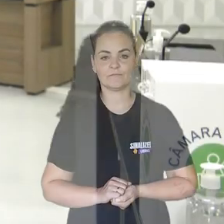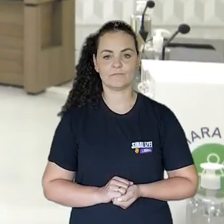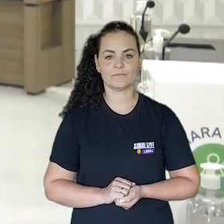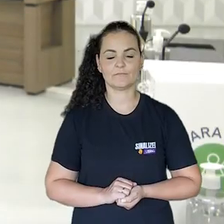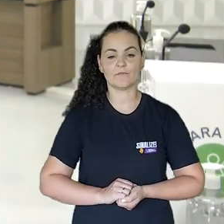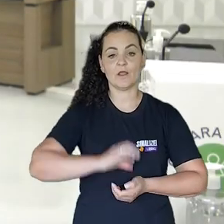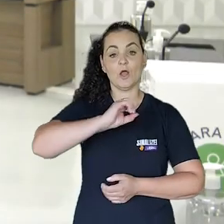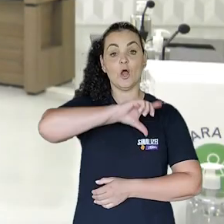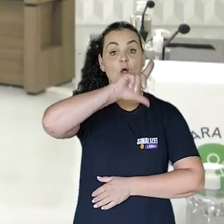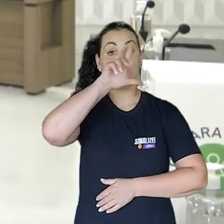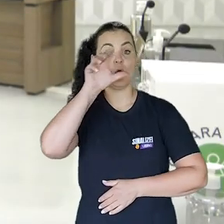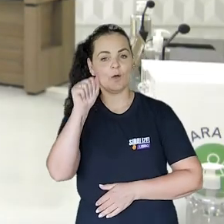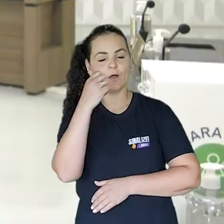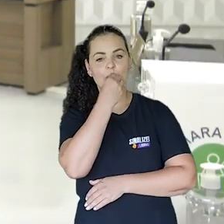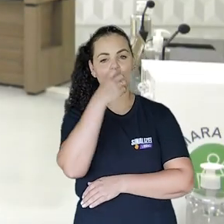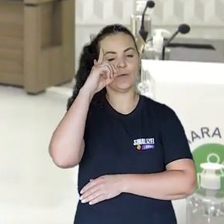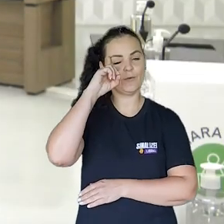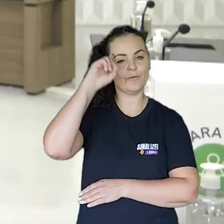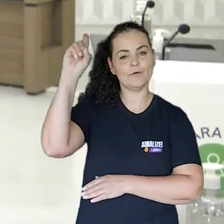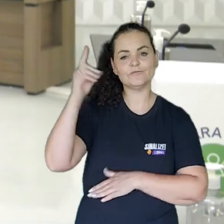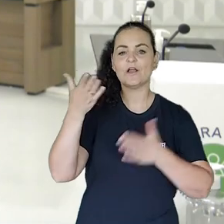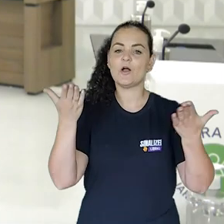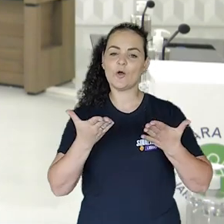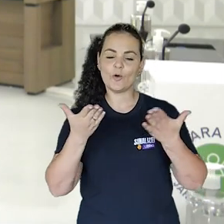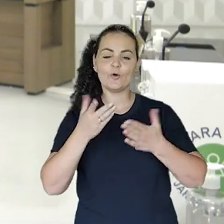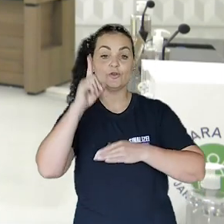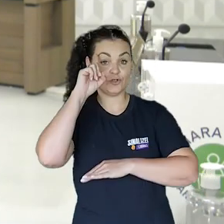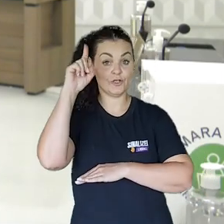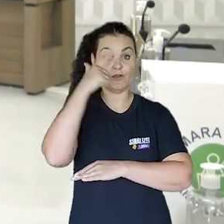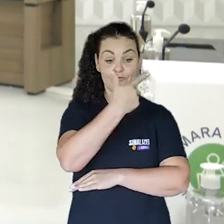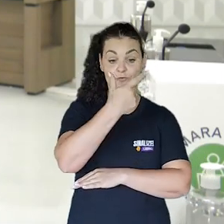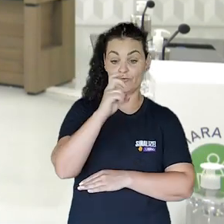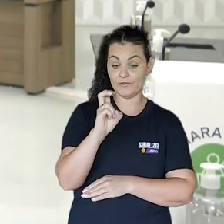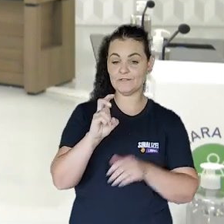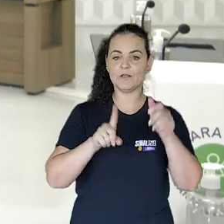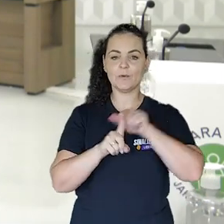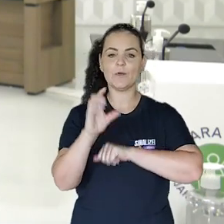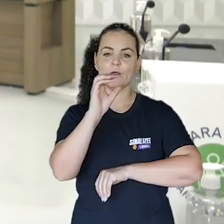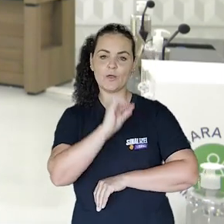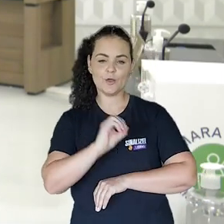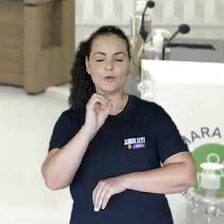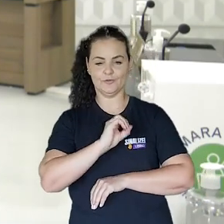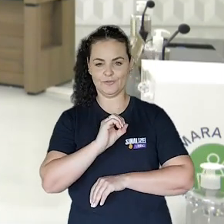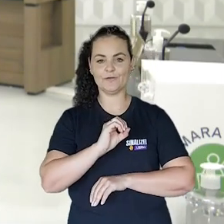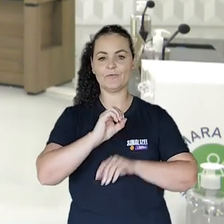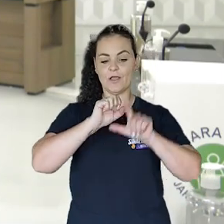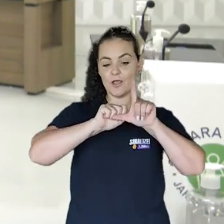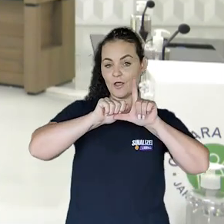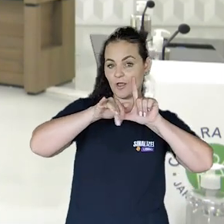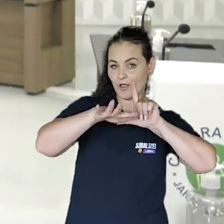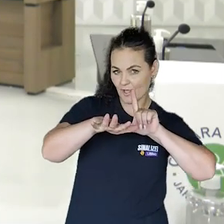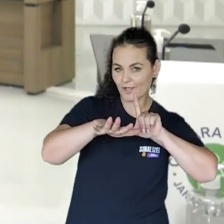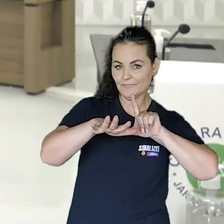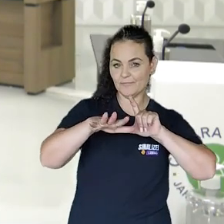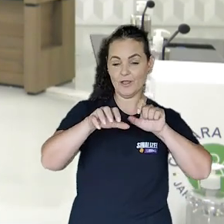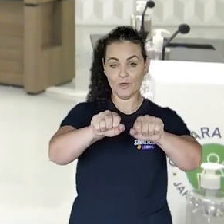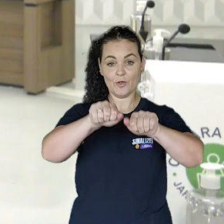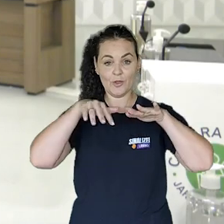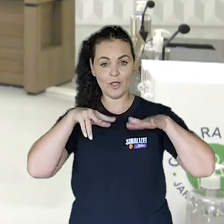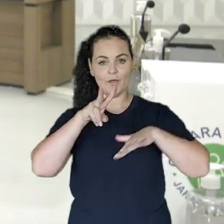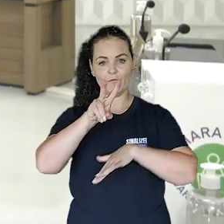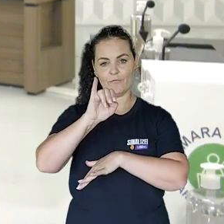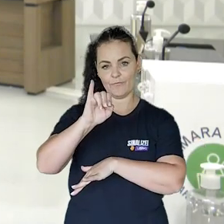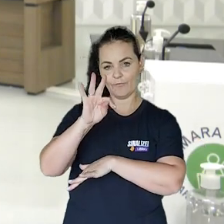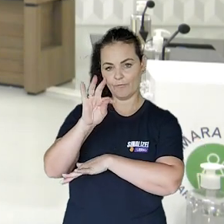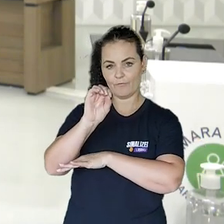Olá, bom dia! Hoje, 25 de outubro, ao vivo, direto do plenário Victor Bauer, na sede da